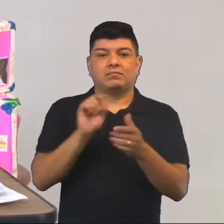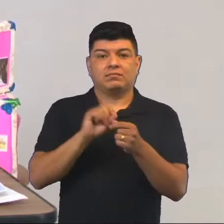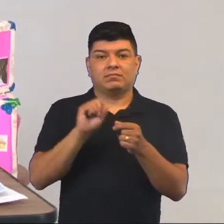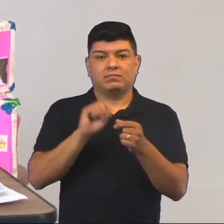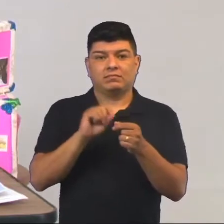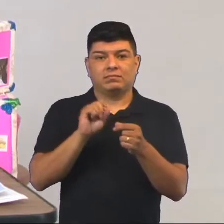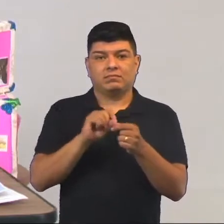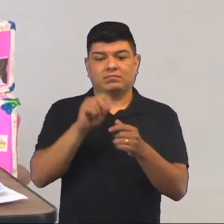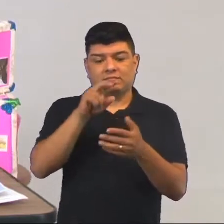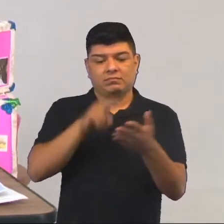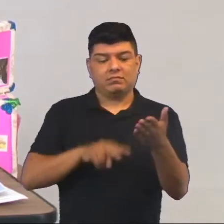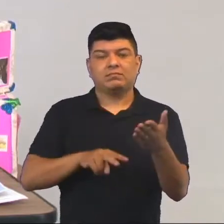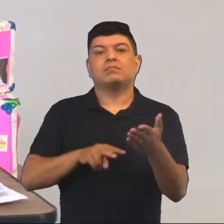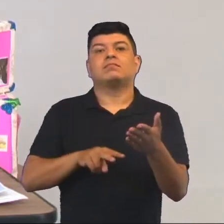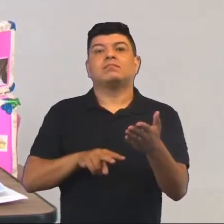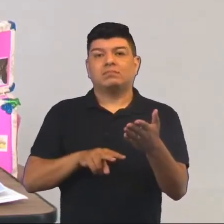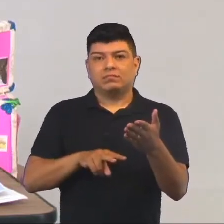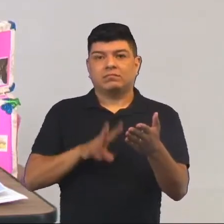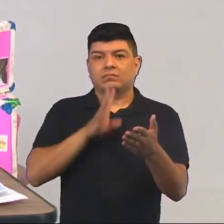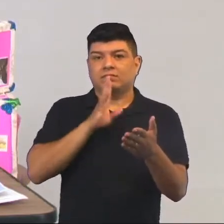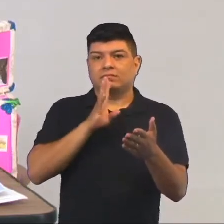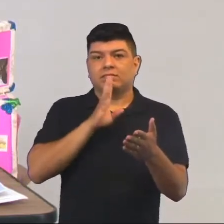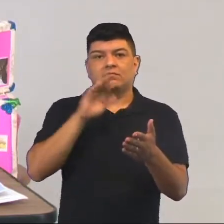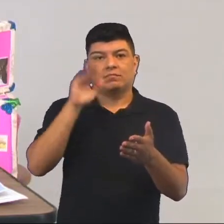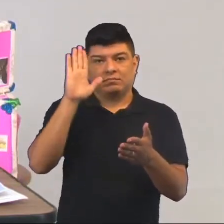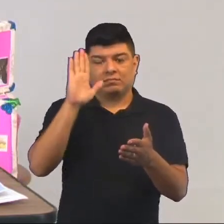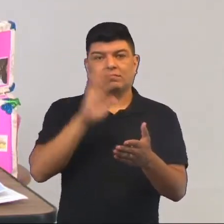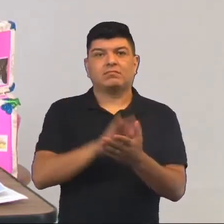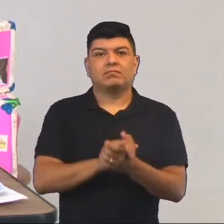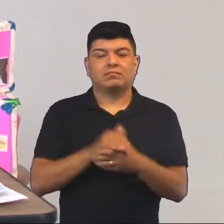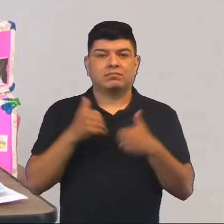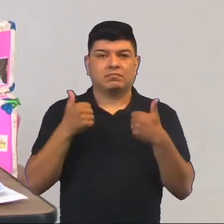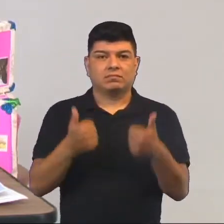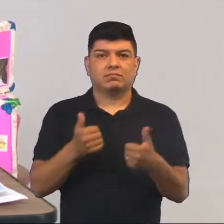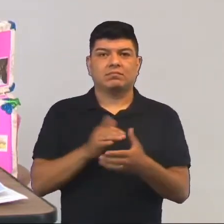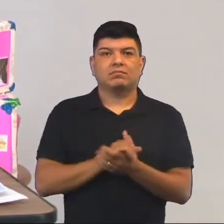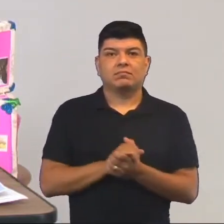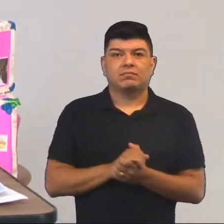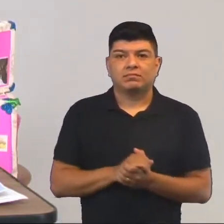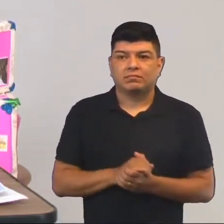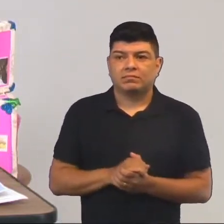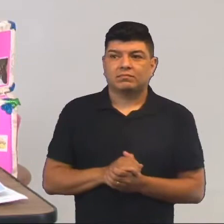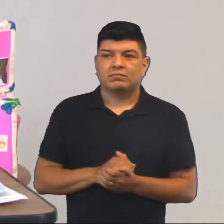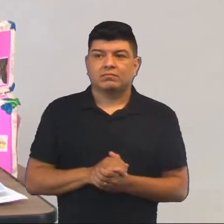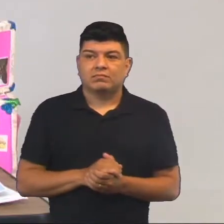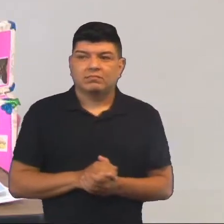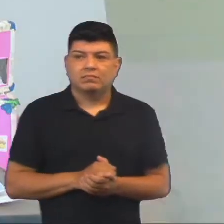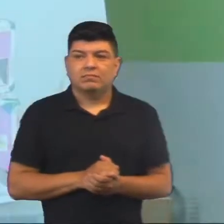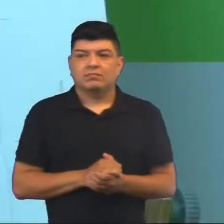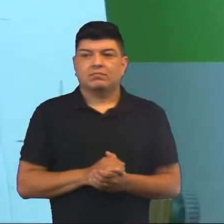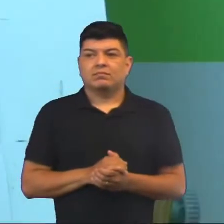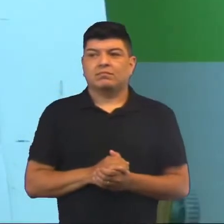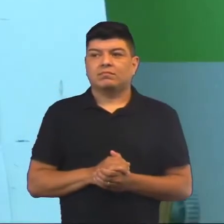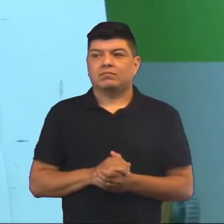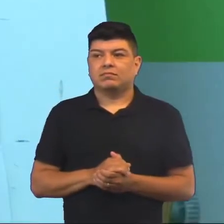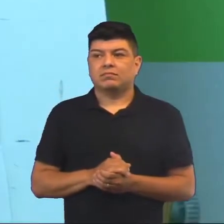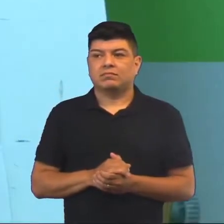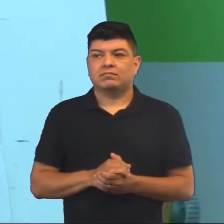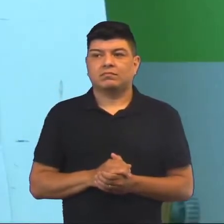realizar uma leitura para conhecer mais. Tudo bem? Vamos lá.